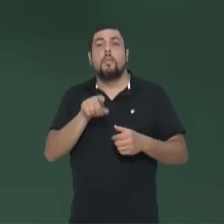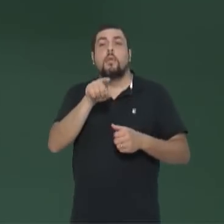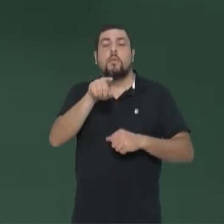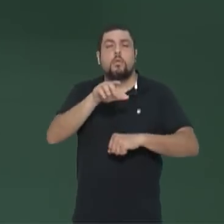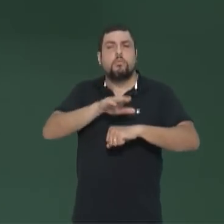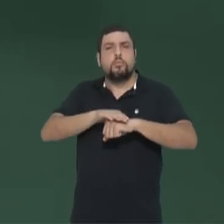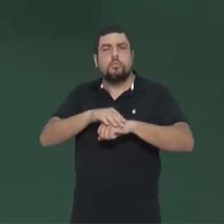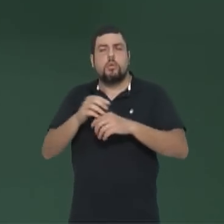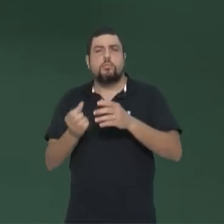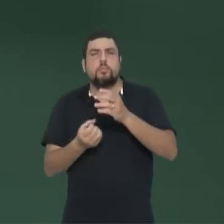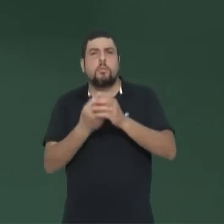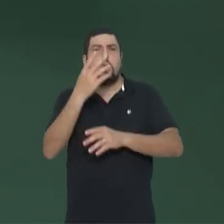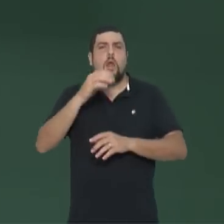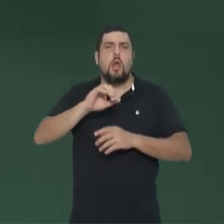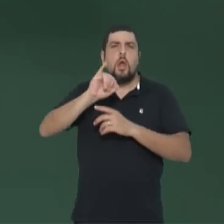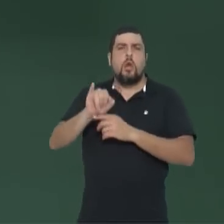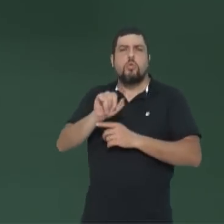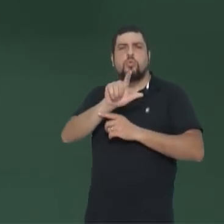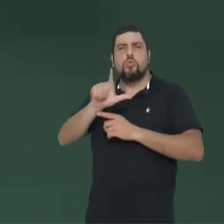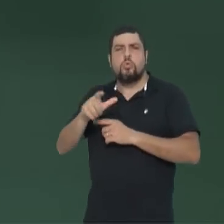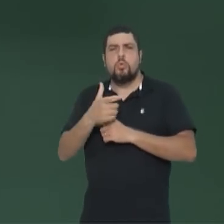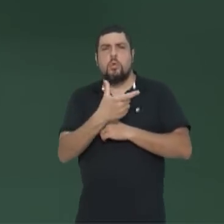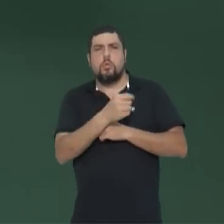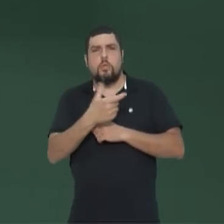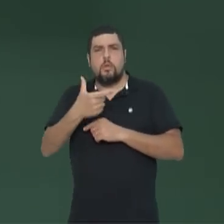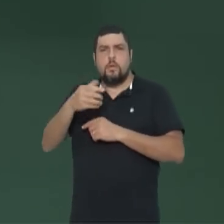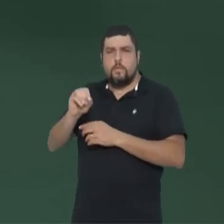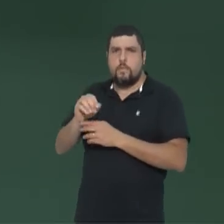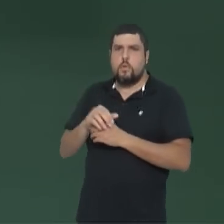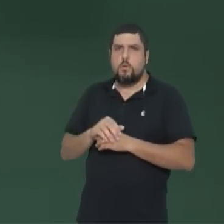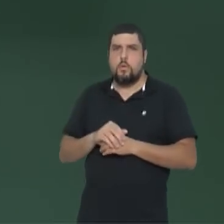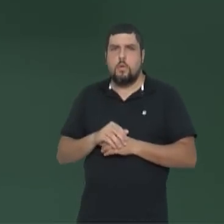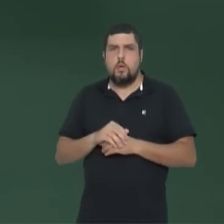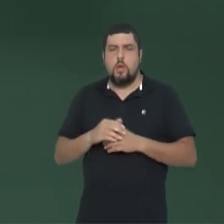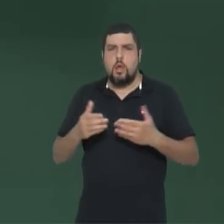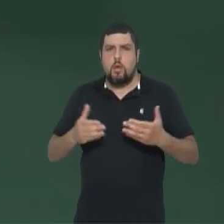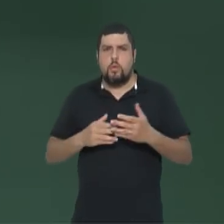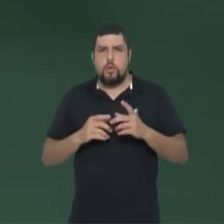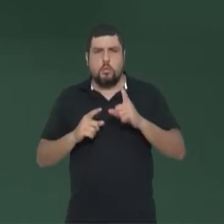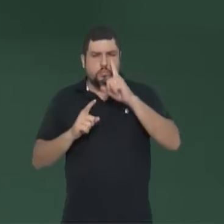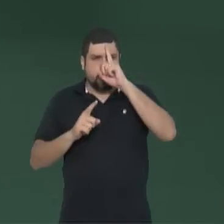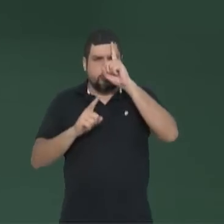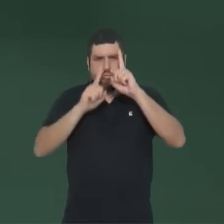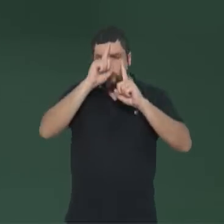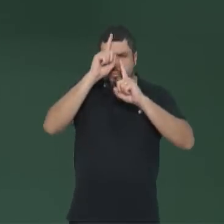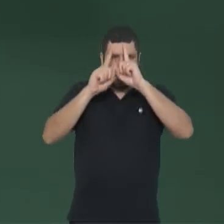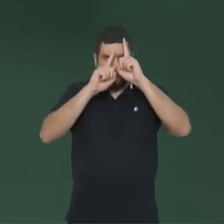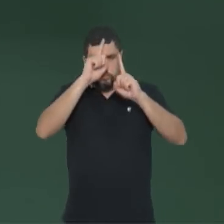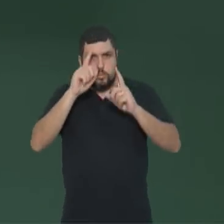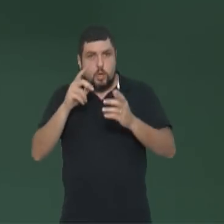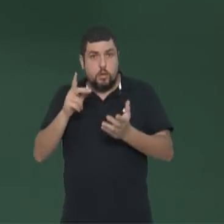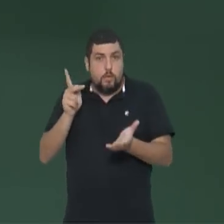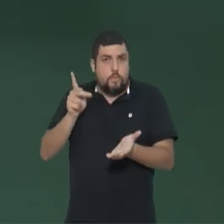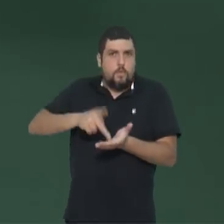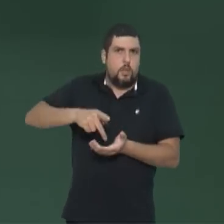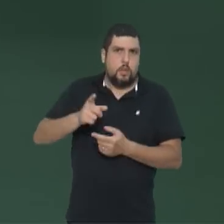de julho de 2020. Como nós estamos em processo de criação, né? E isso não é verdadeiro, então vocês podem criar